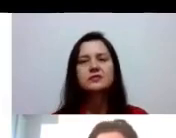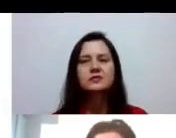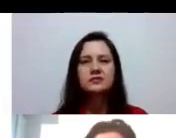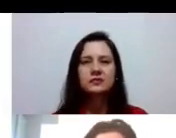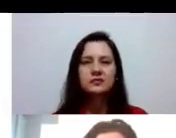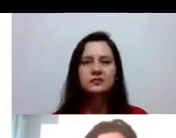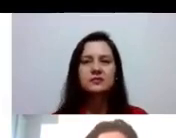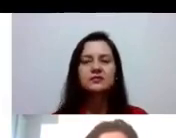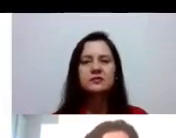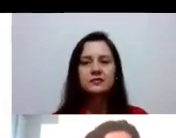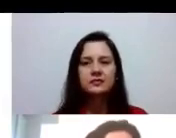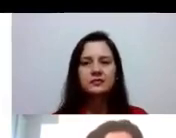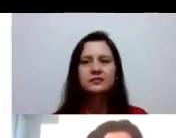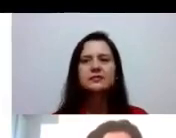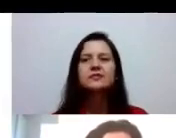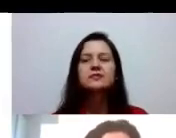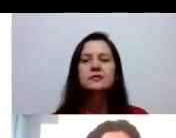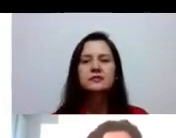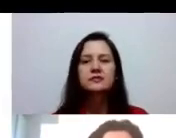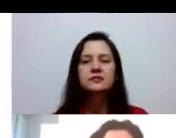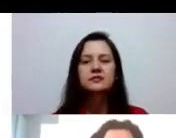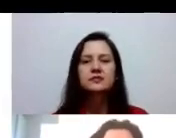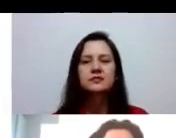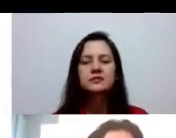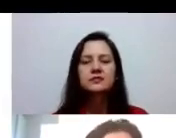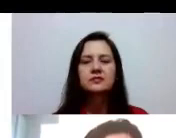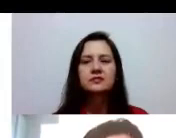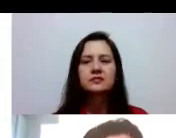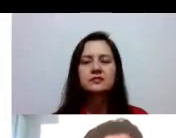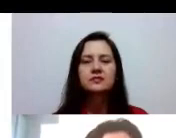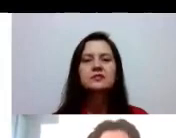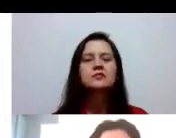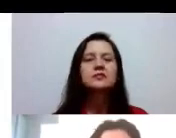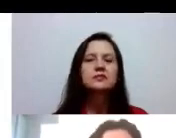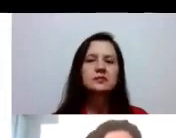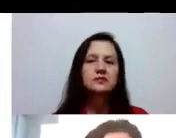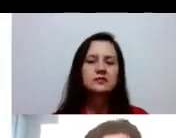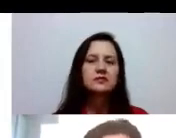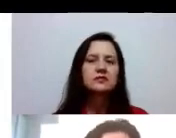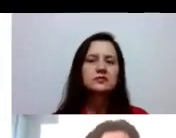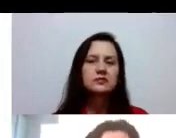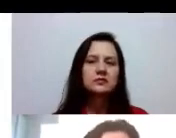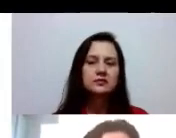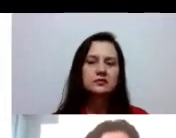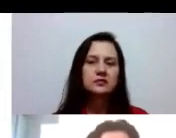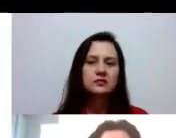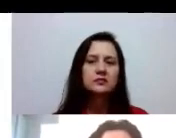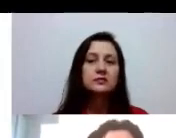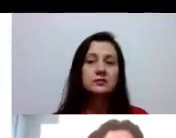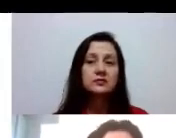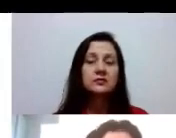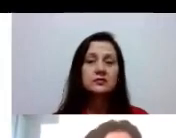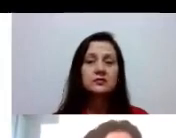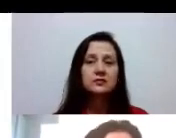de responsabilidade. Em assim que os serviços retornarem, ela me apresentar. E não me apresentando, a sua exoneração vai ser publicada.